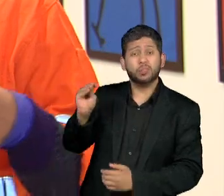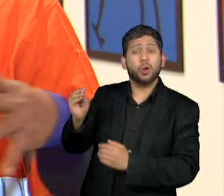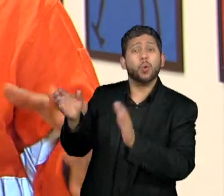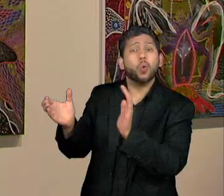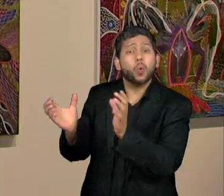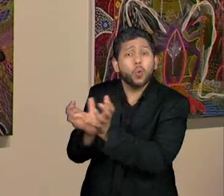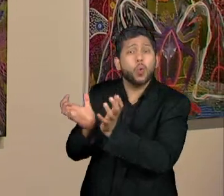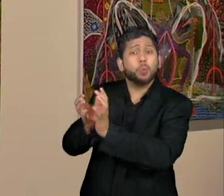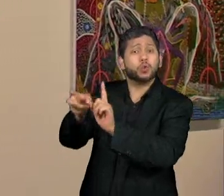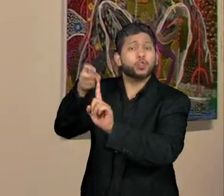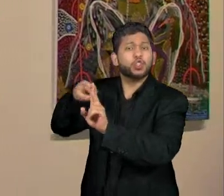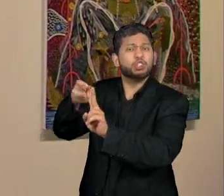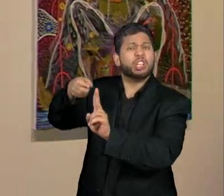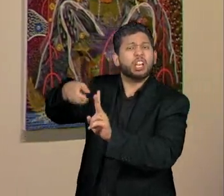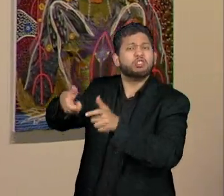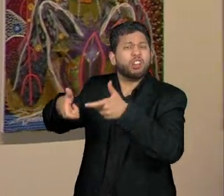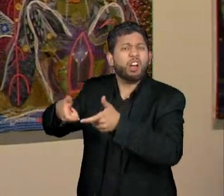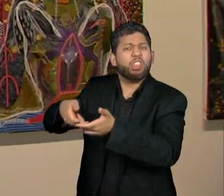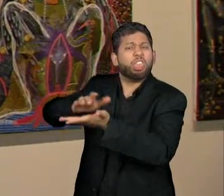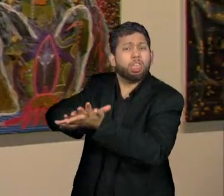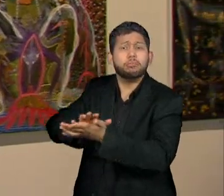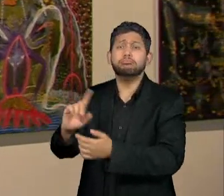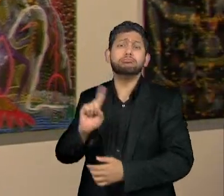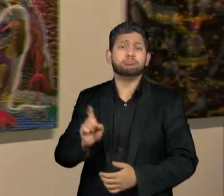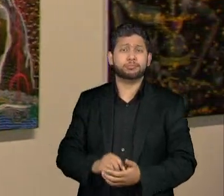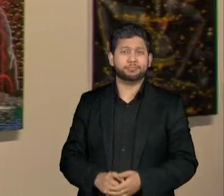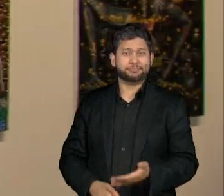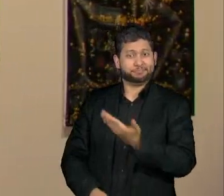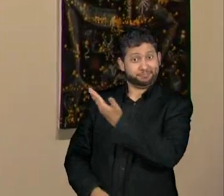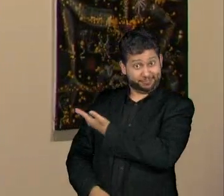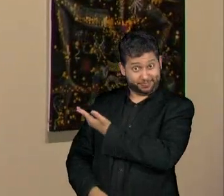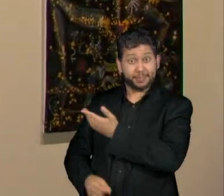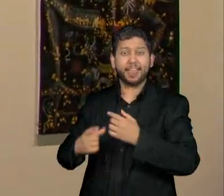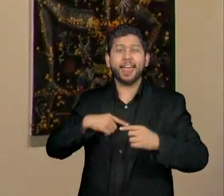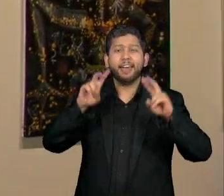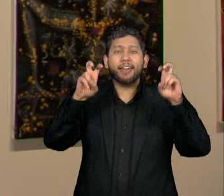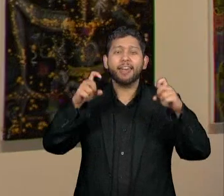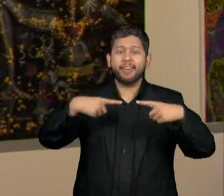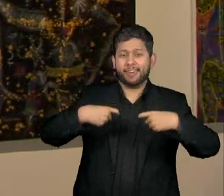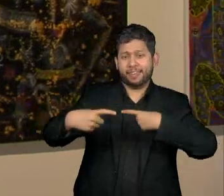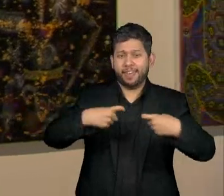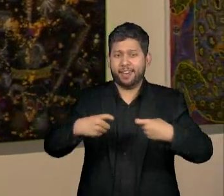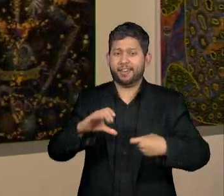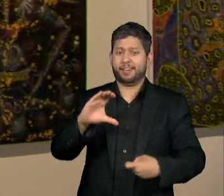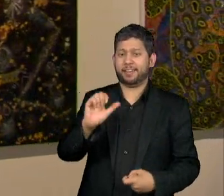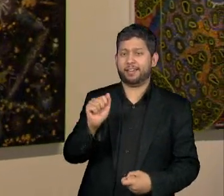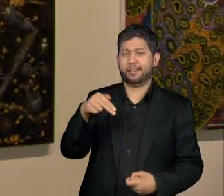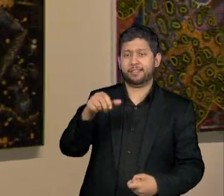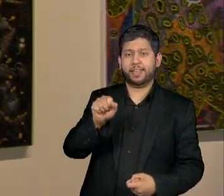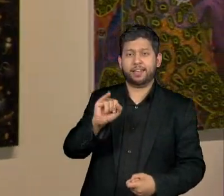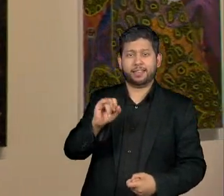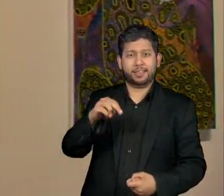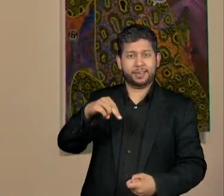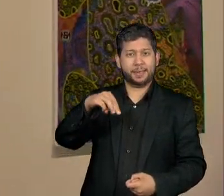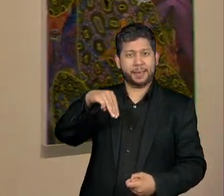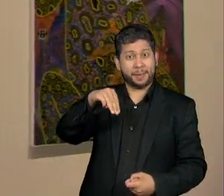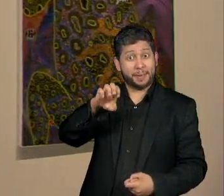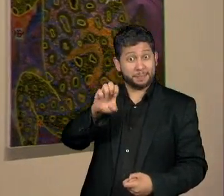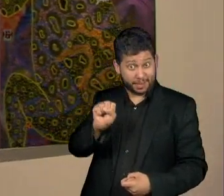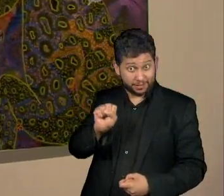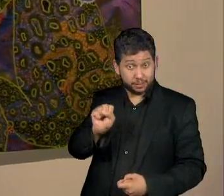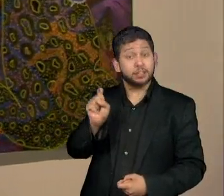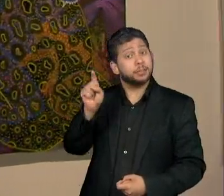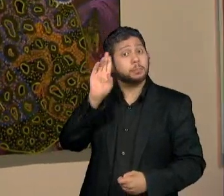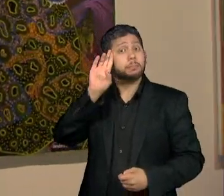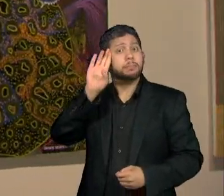todos. Na série A Guerra dos Canaimés, feita especialmente para a Bienal, Jaider deu forma e